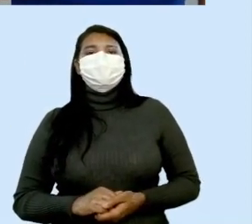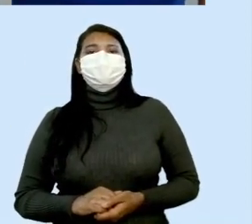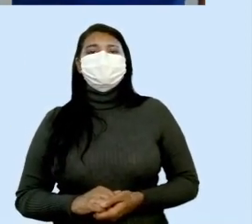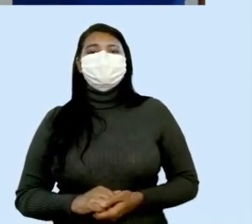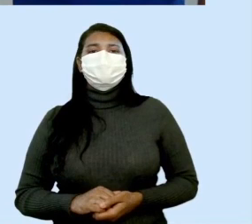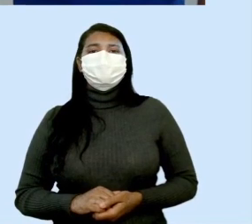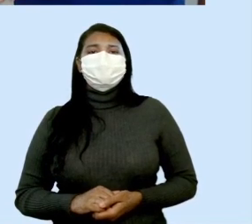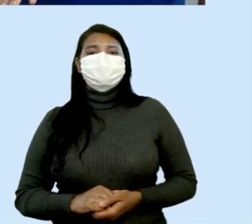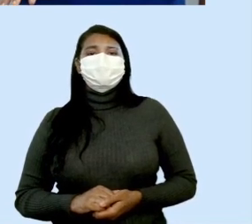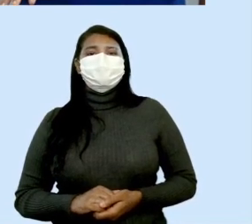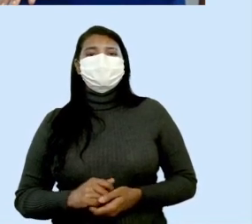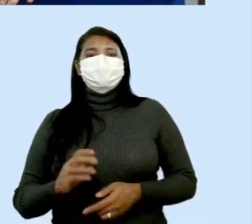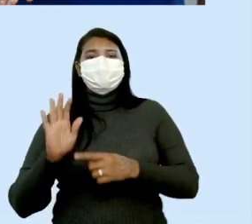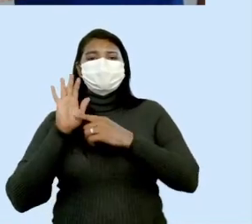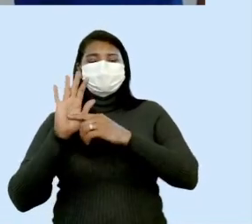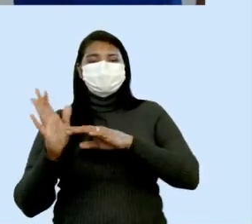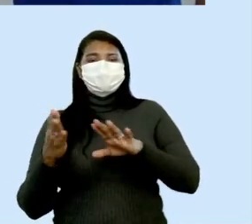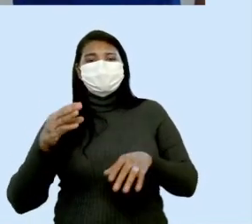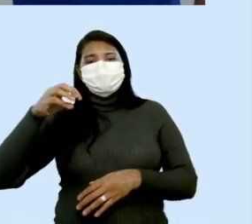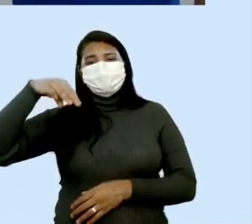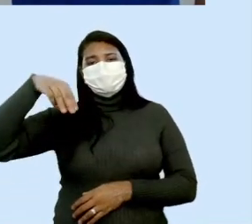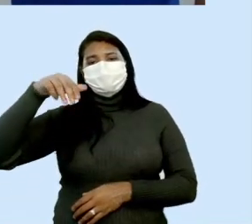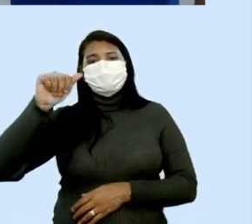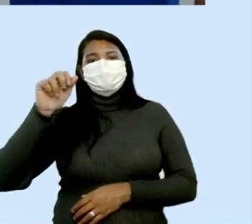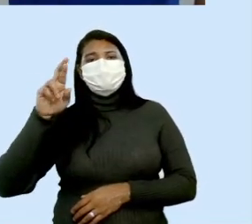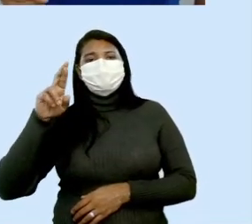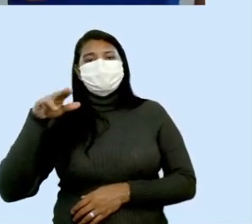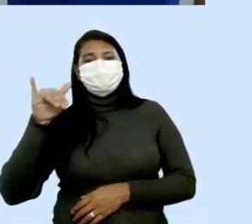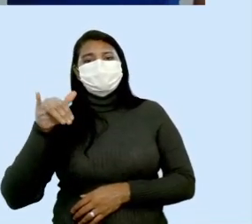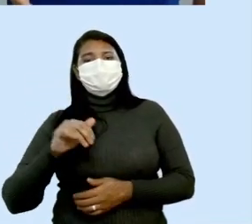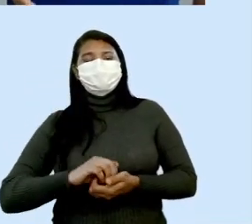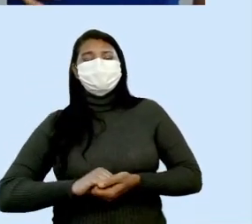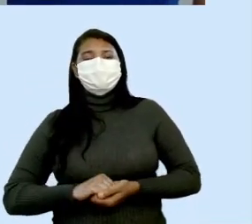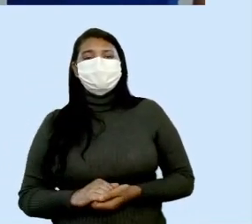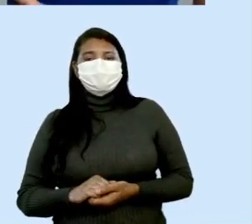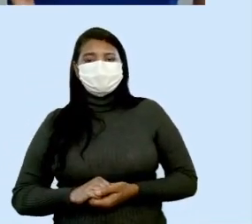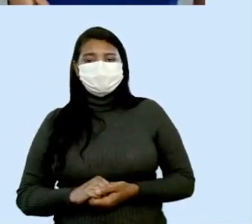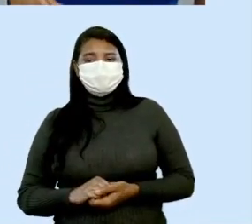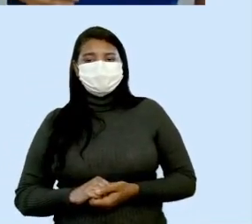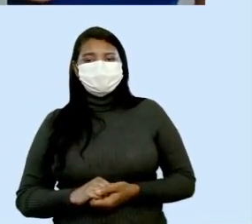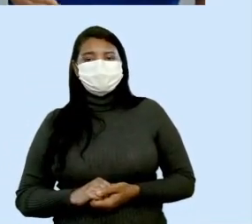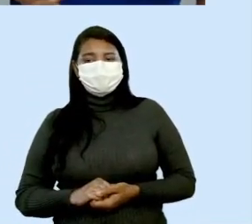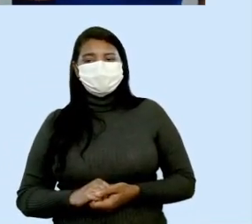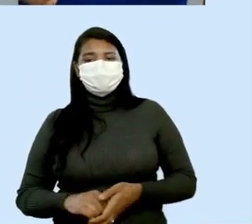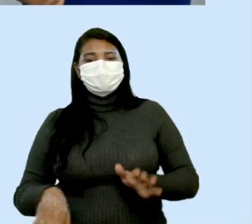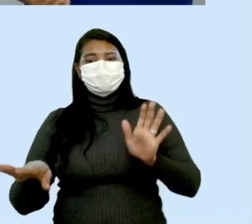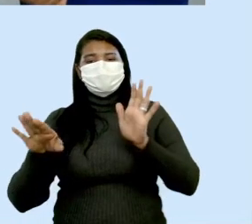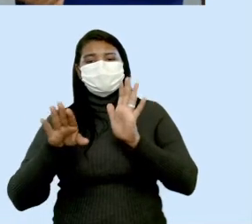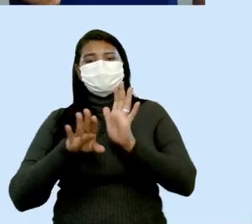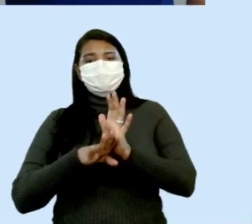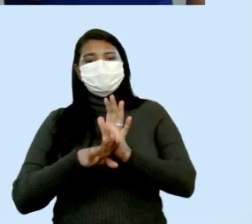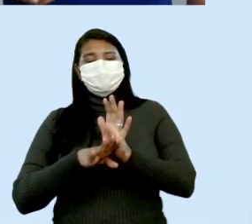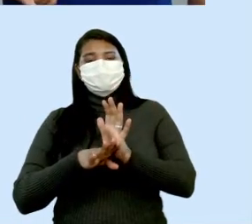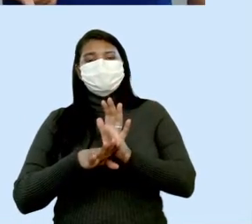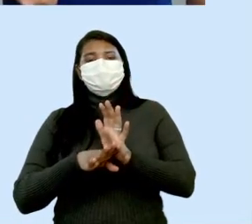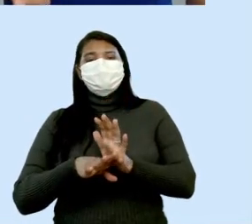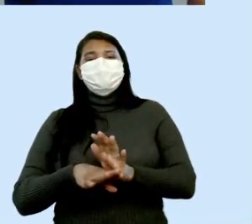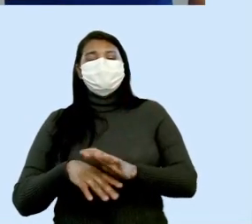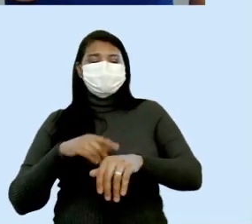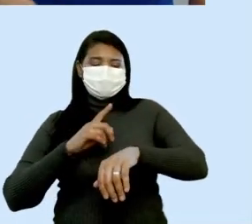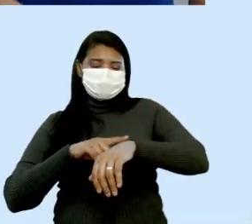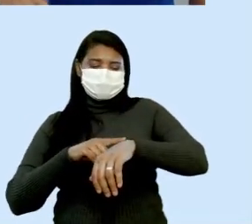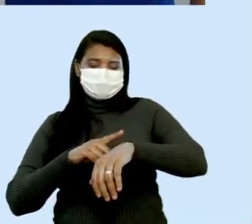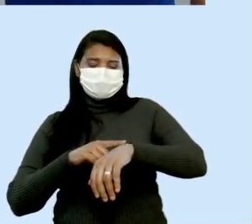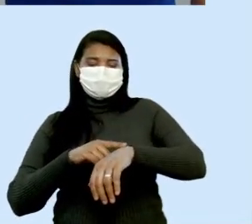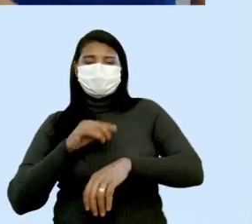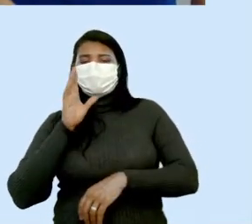Mary. Ela almoçará com Mary. They are going to arrive later today. Eles chegarão mais tarde hoje.